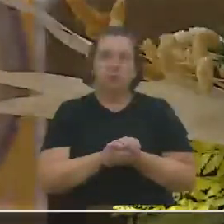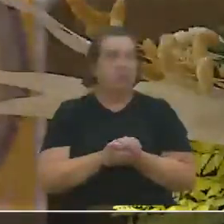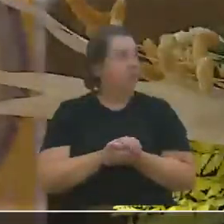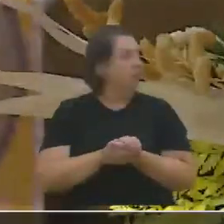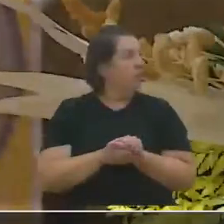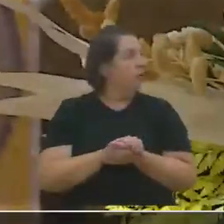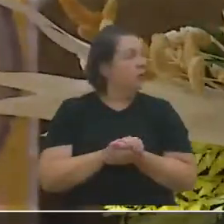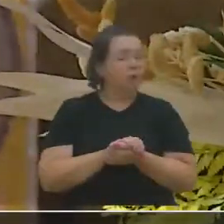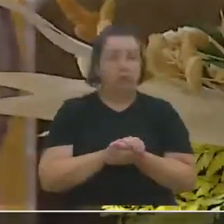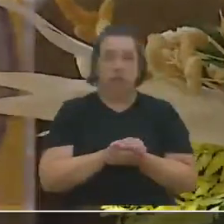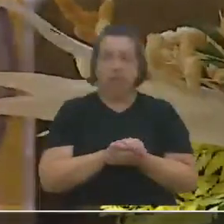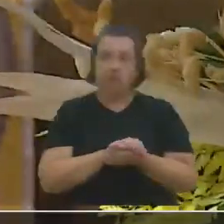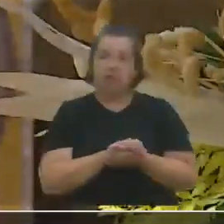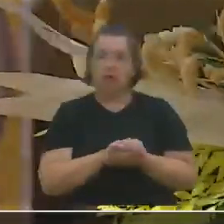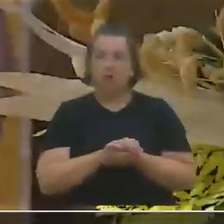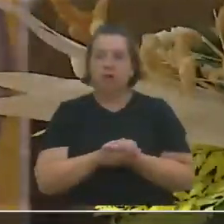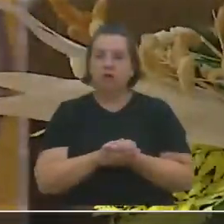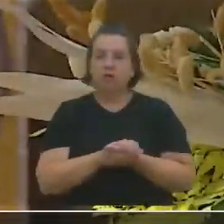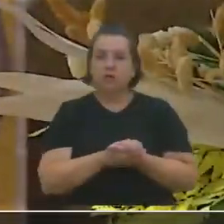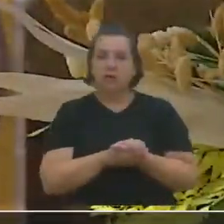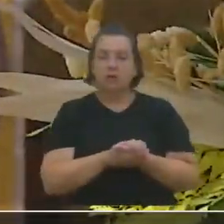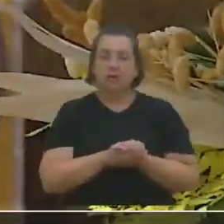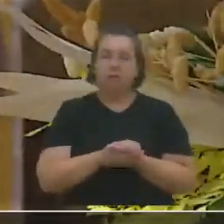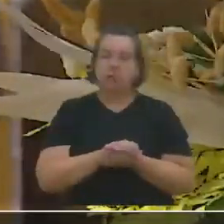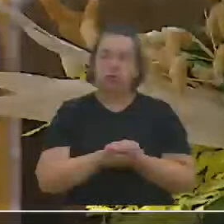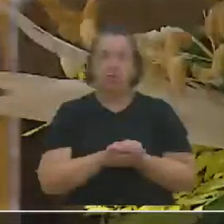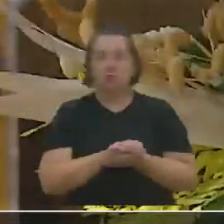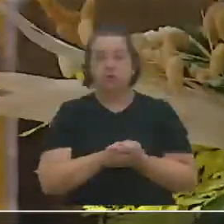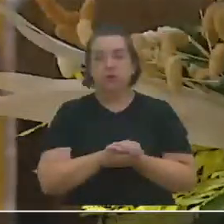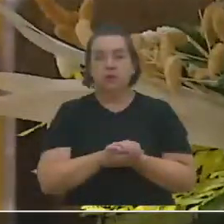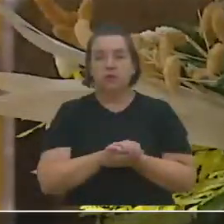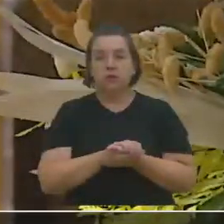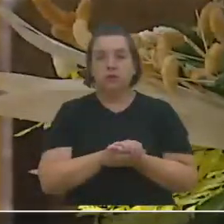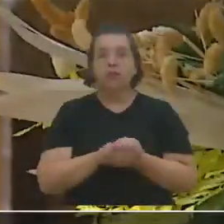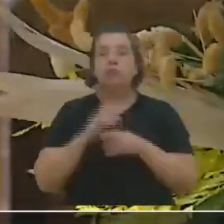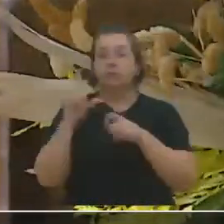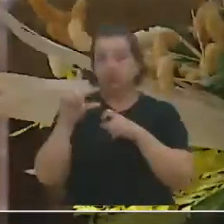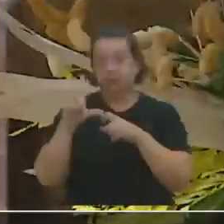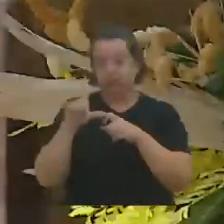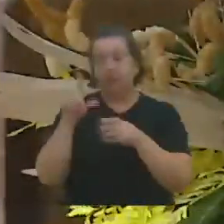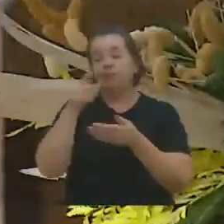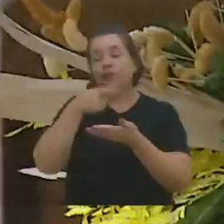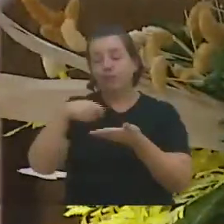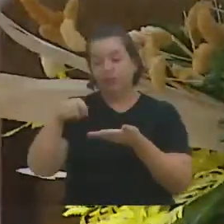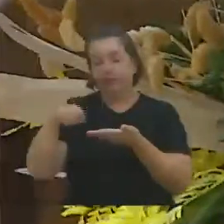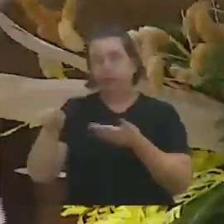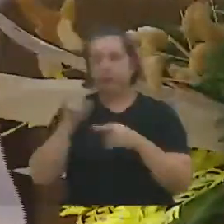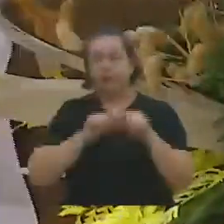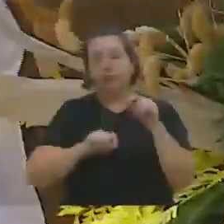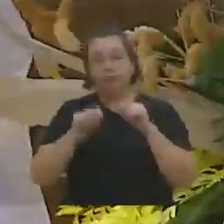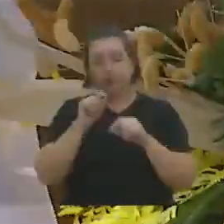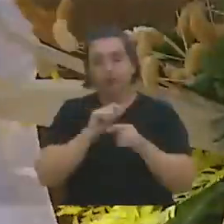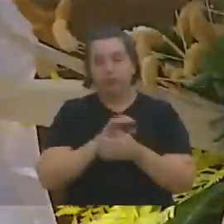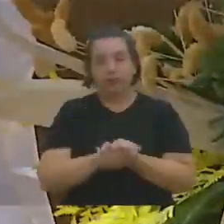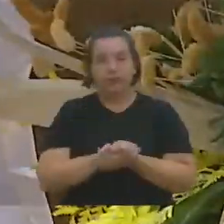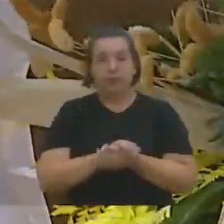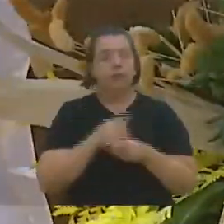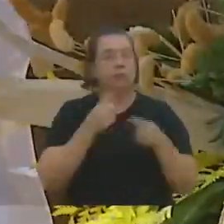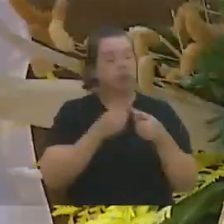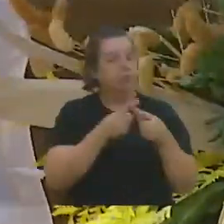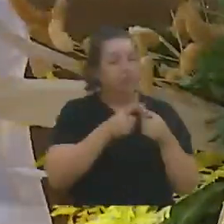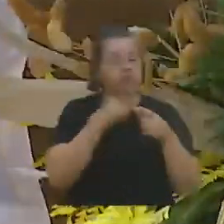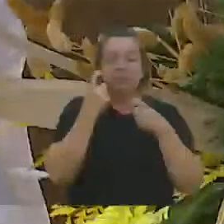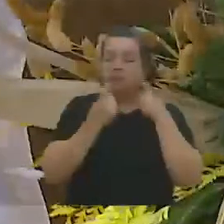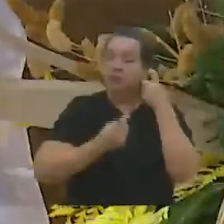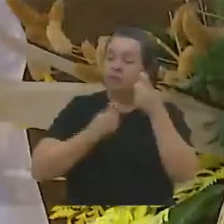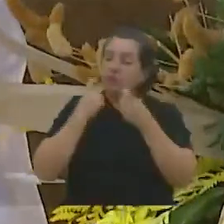esta manifestação de Jesus. E Lucas escreve: Por que estáis